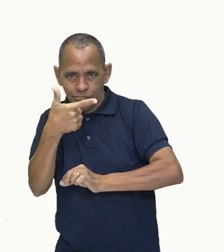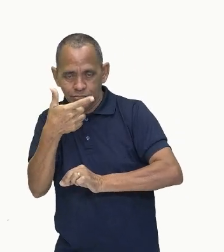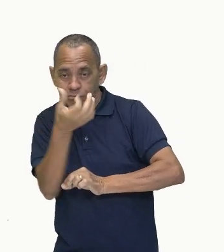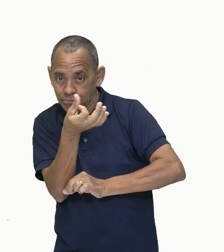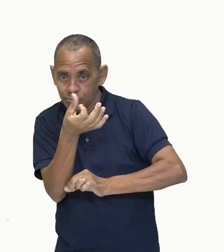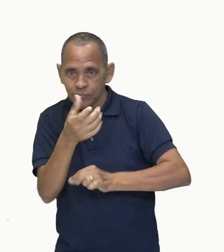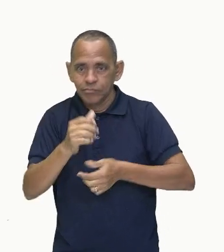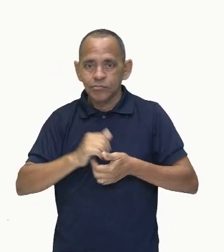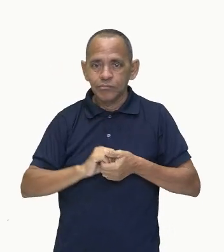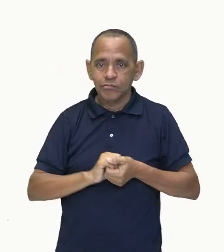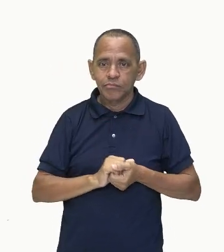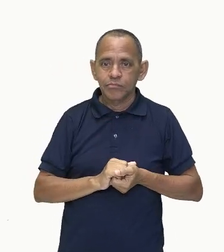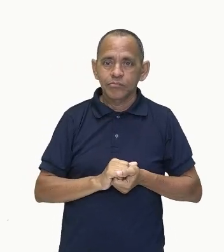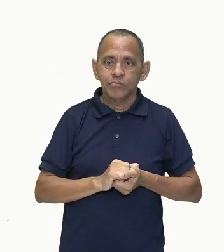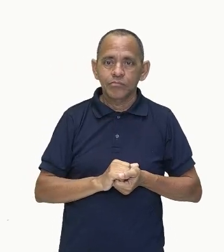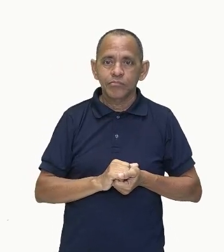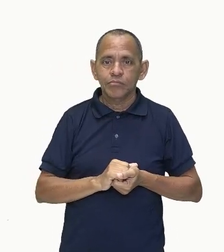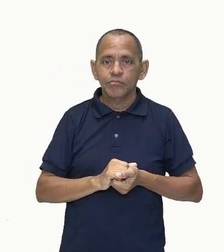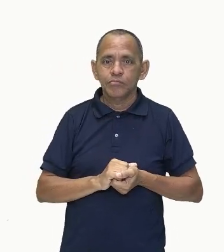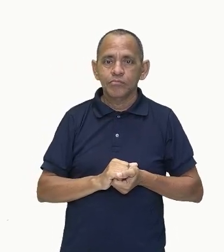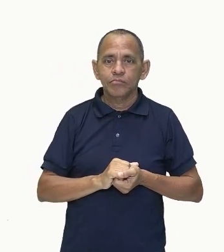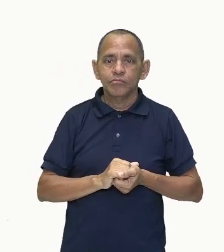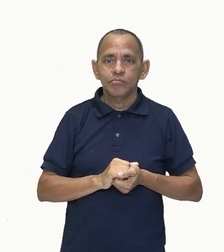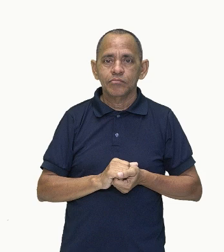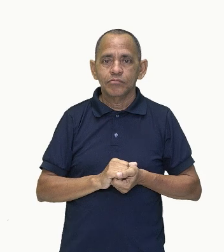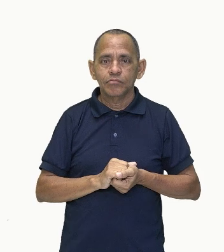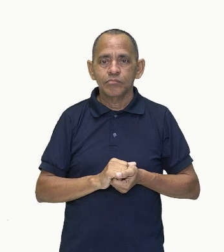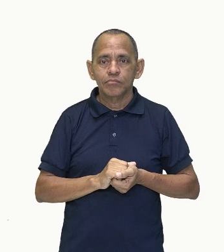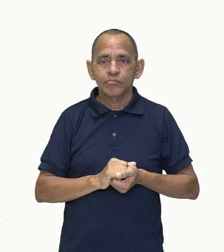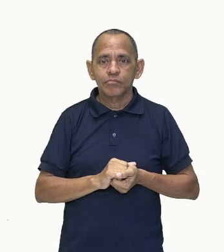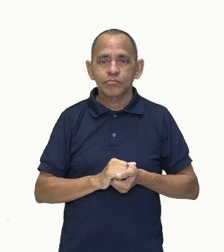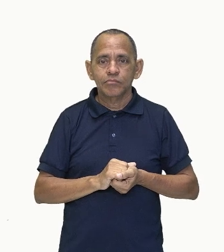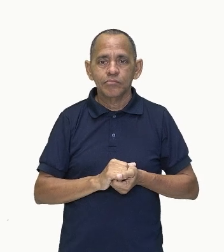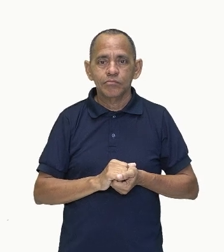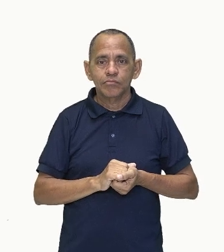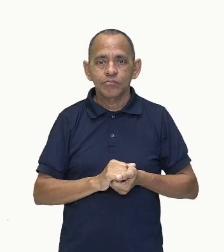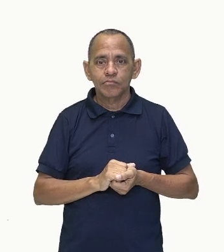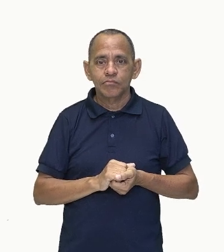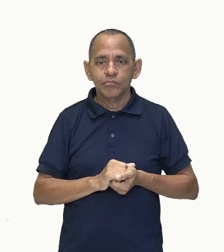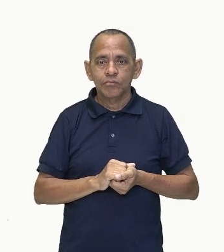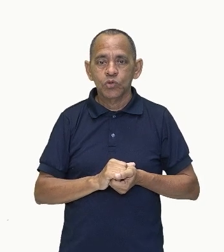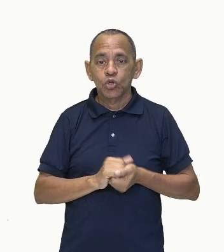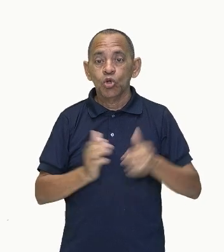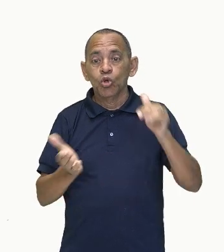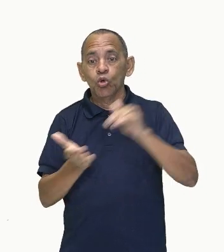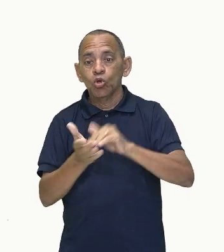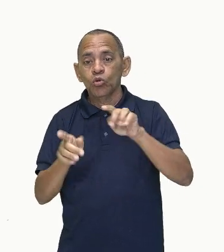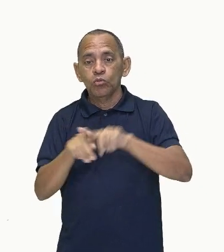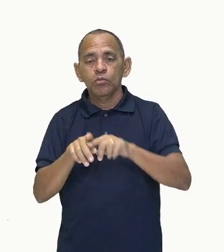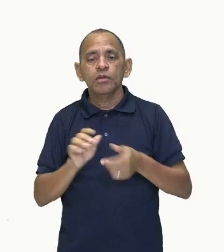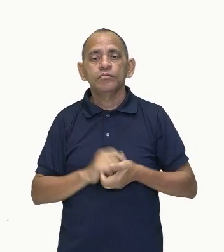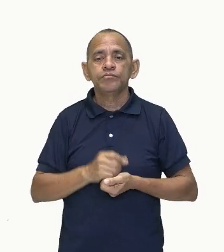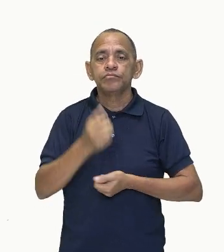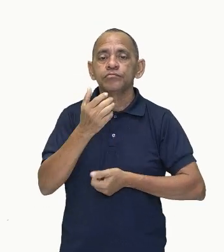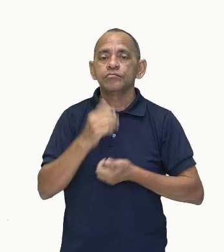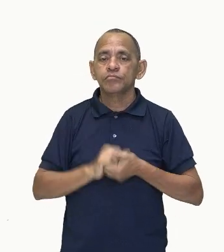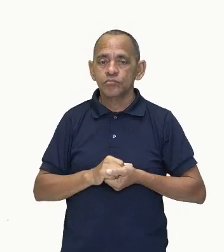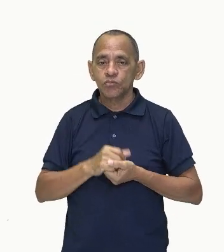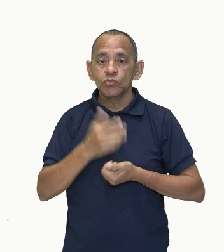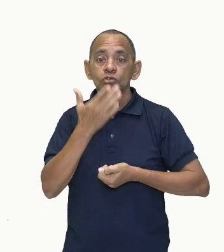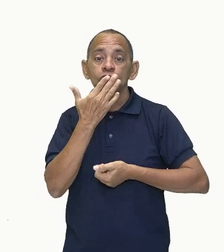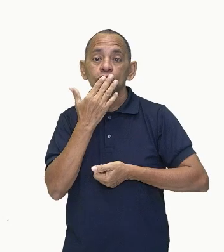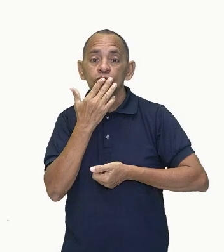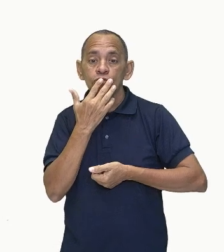essa é a coluna dos carros pretos. E, por último, os carros verdes. Qual é a quantidade de carros